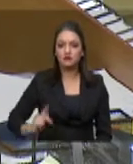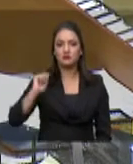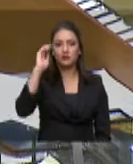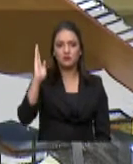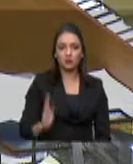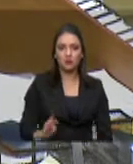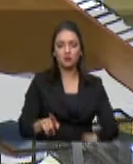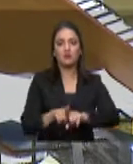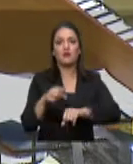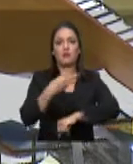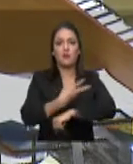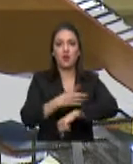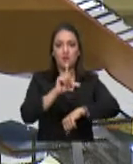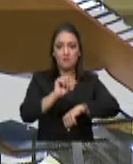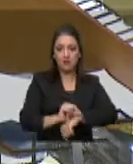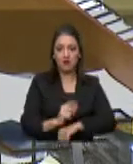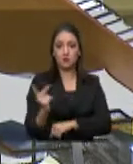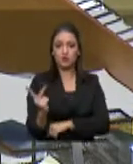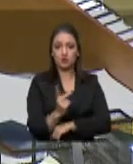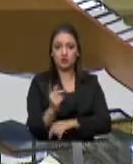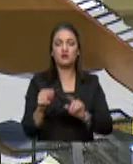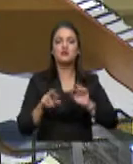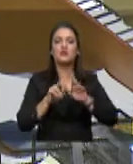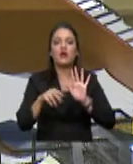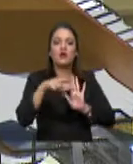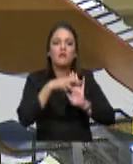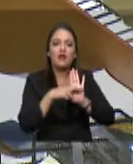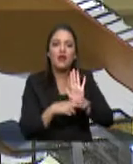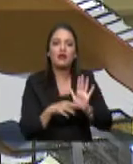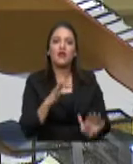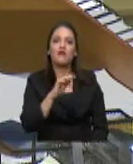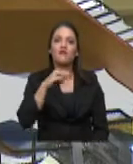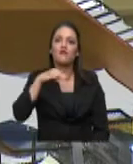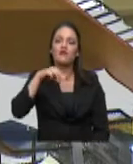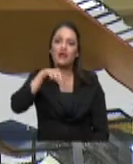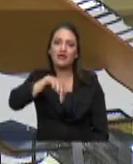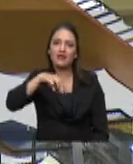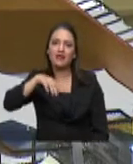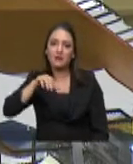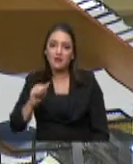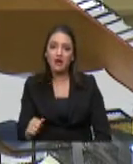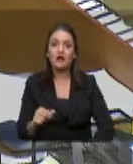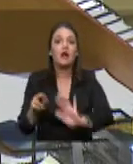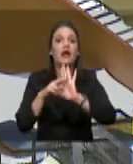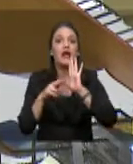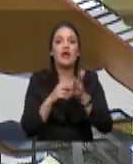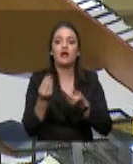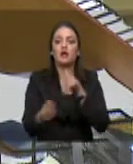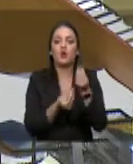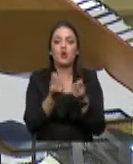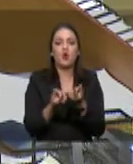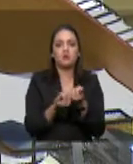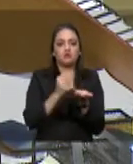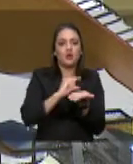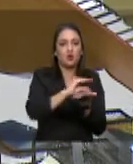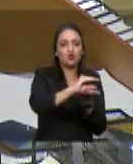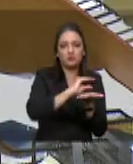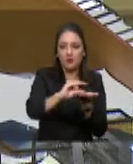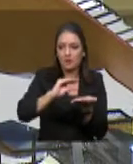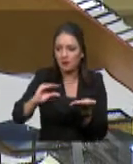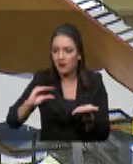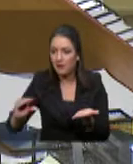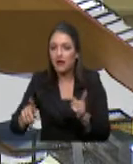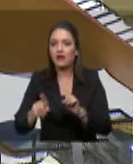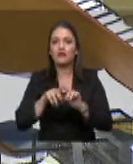Renováveis, IBAMA, para regulamentar o FNMA, fixando as normas para obtenção e distribuição de recursos, assim como as diretrizes